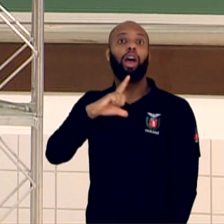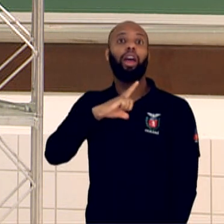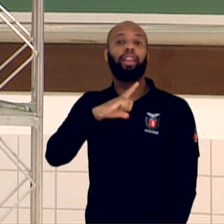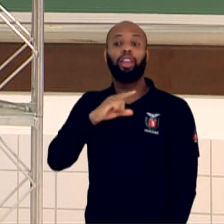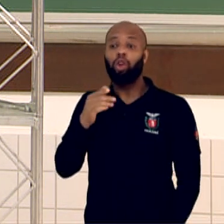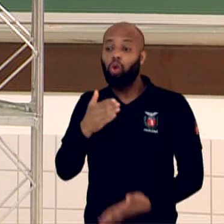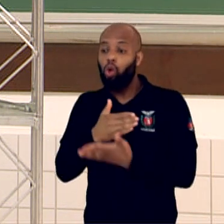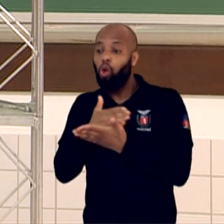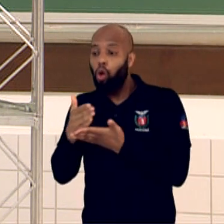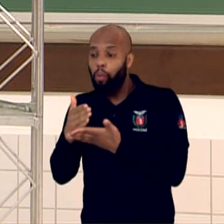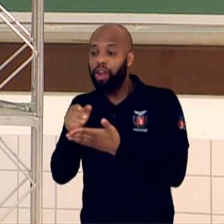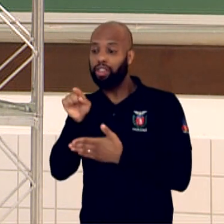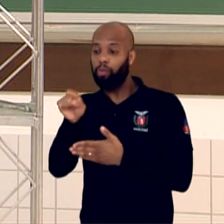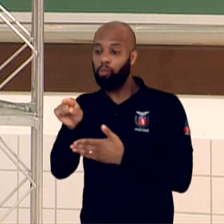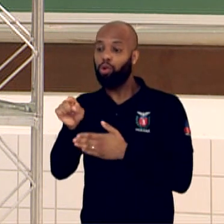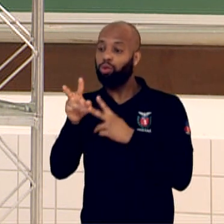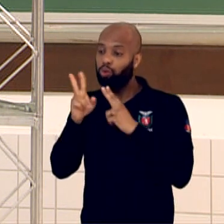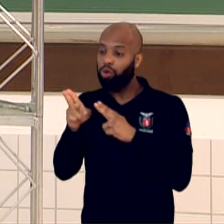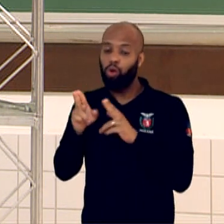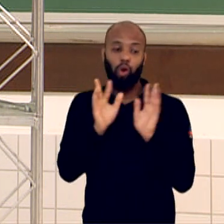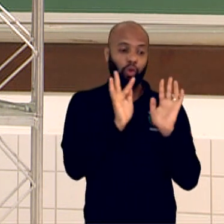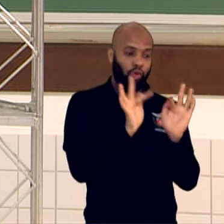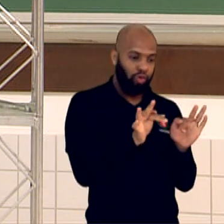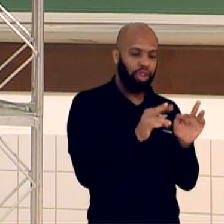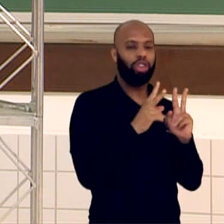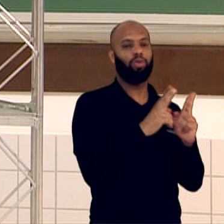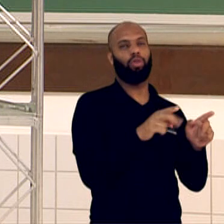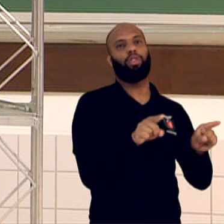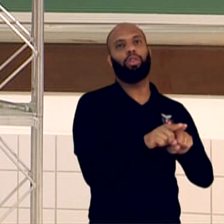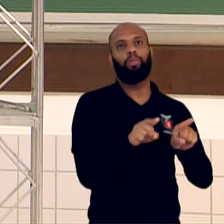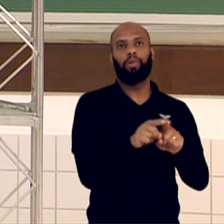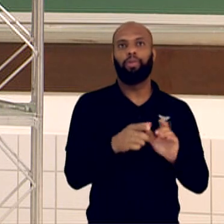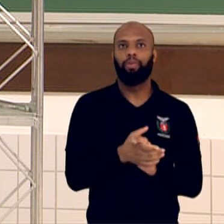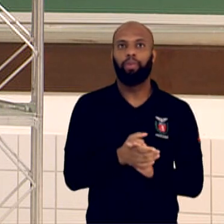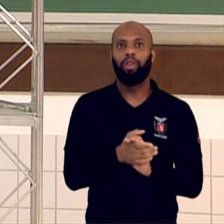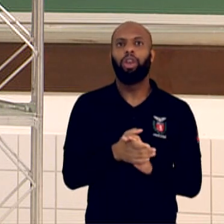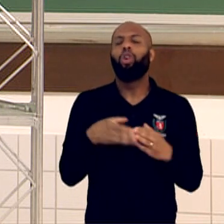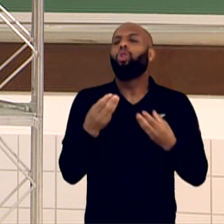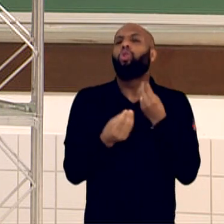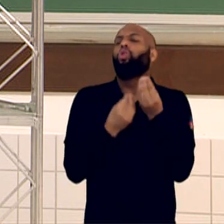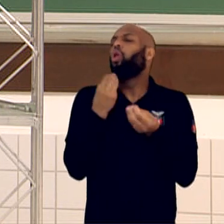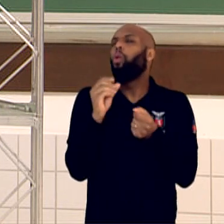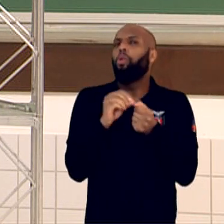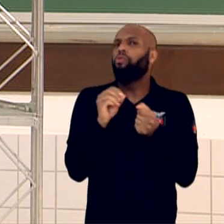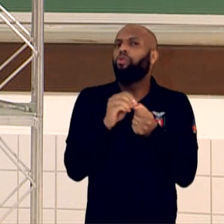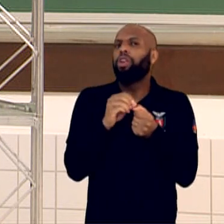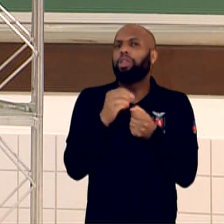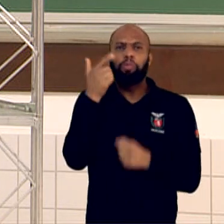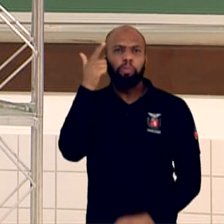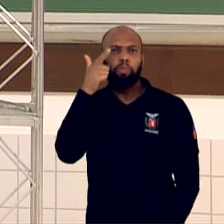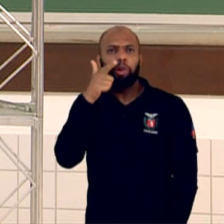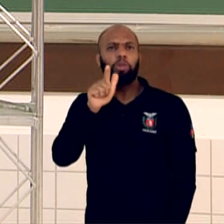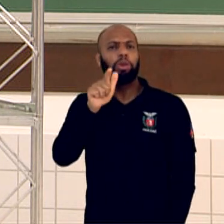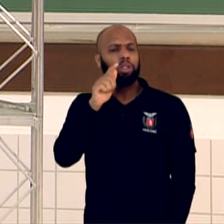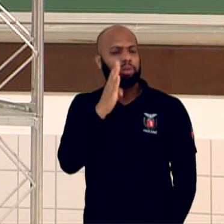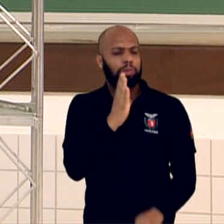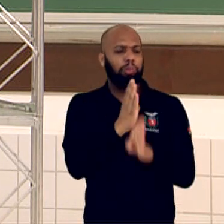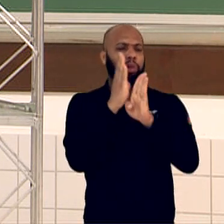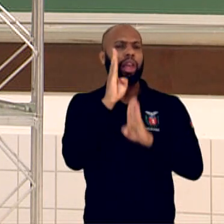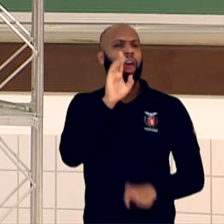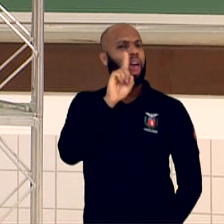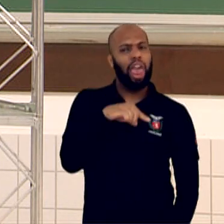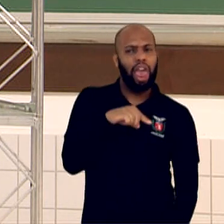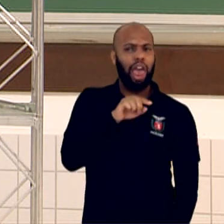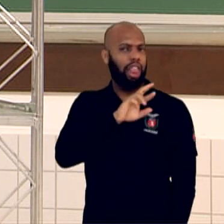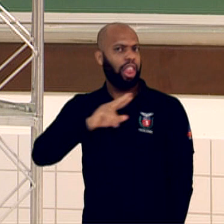mesma origem e a mesma extremidade, tá? Então, para fazer isso, qual que é o procedimento, né, que nós adotamos no exemplo?